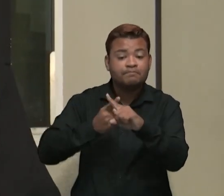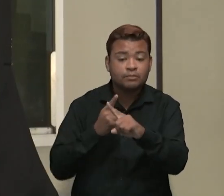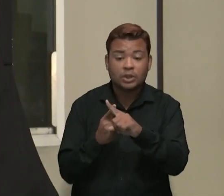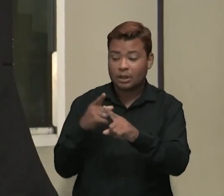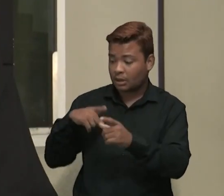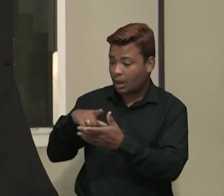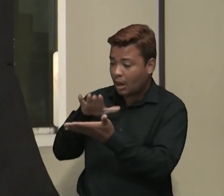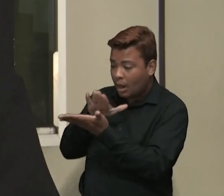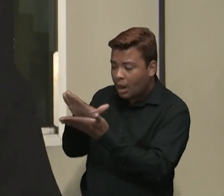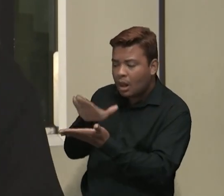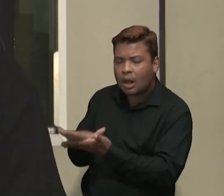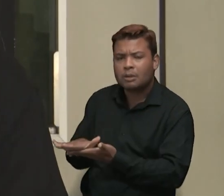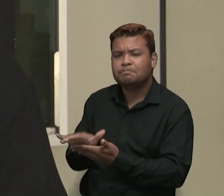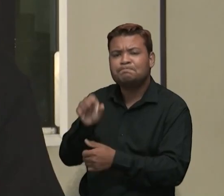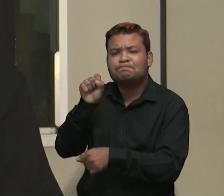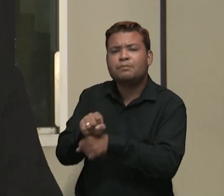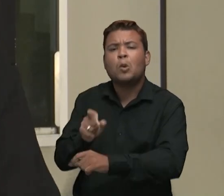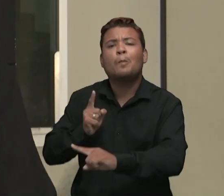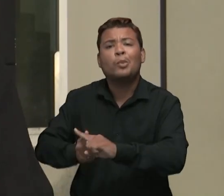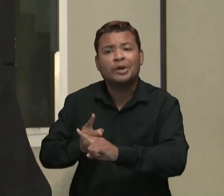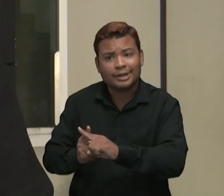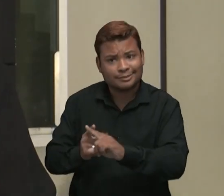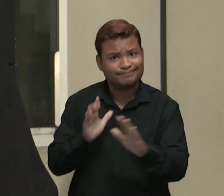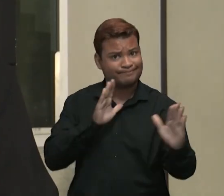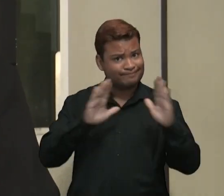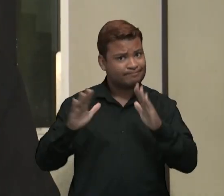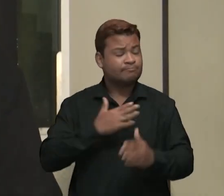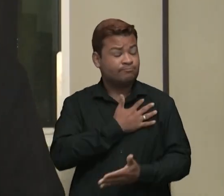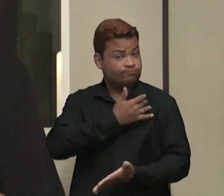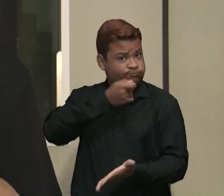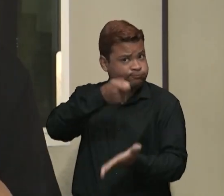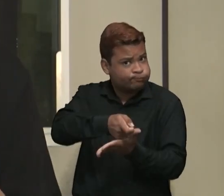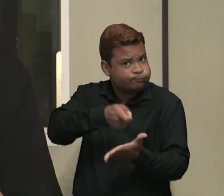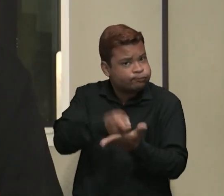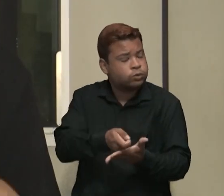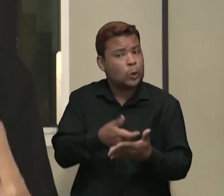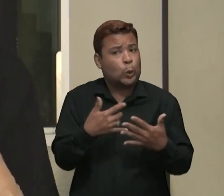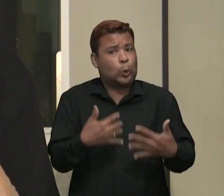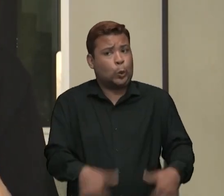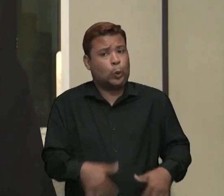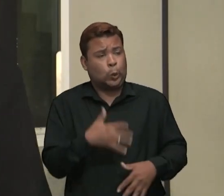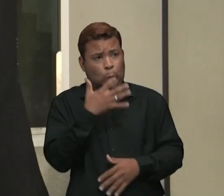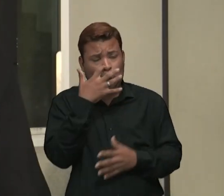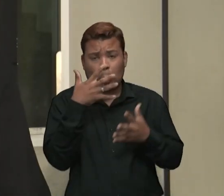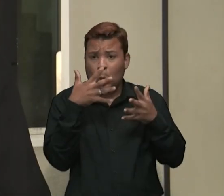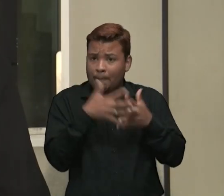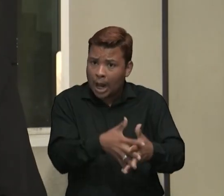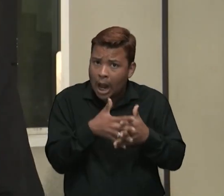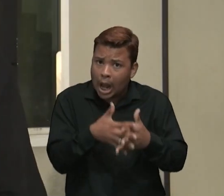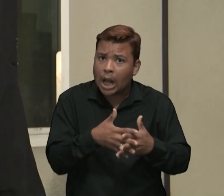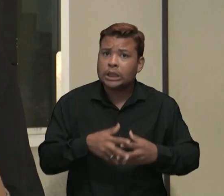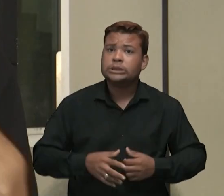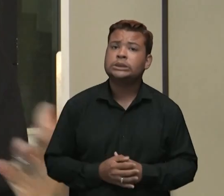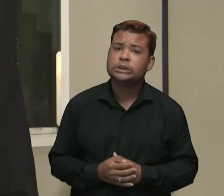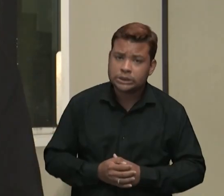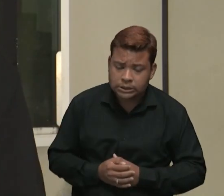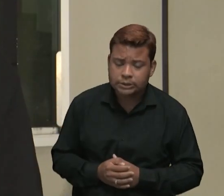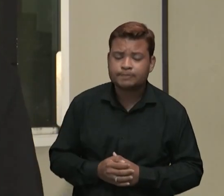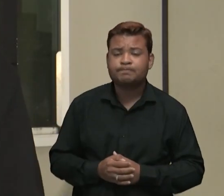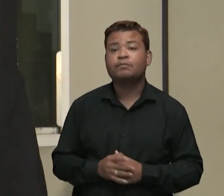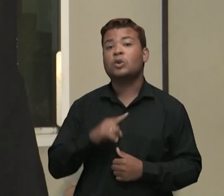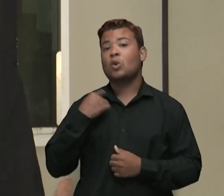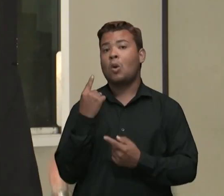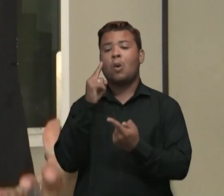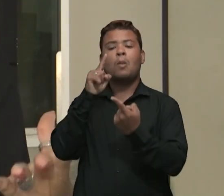produção em detrimento da ditadura militar, um momento muito complexo. E a nossa ideia é ampliar o máximo